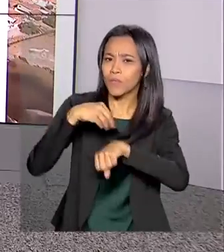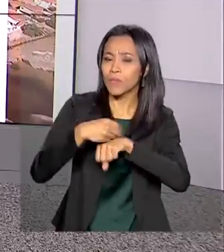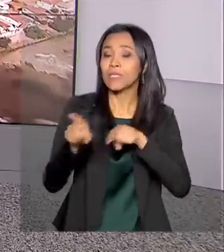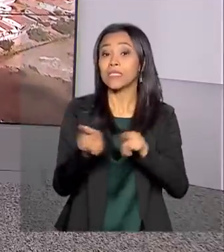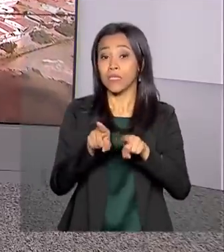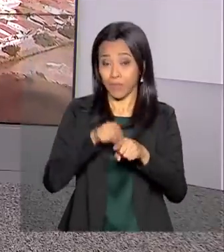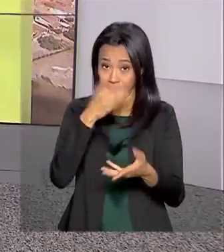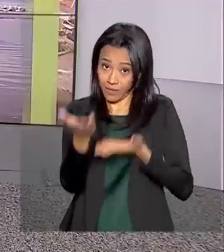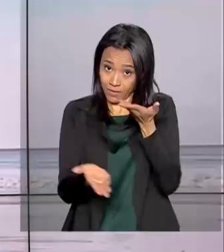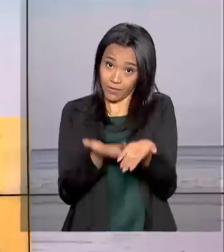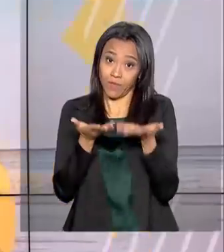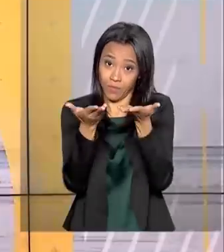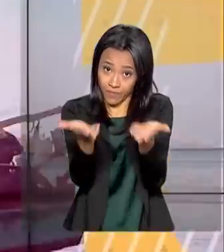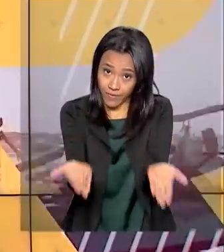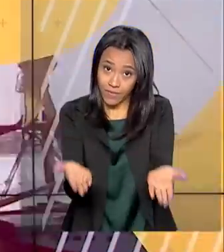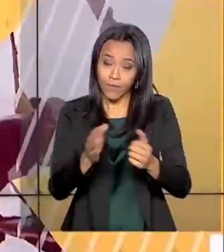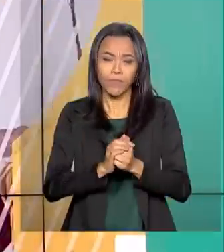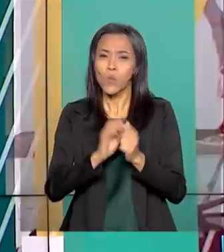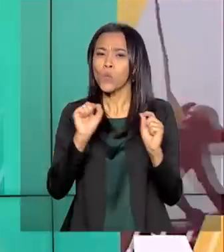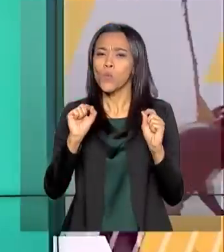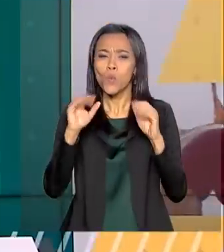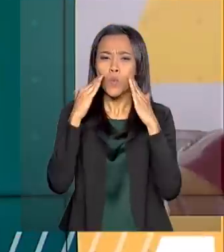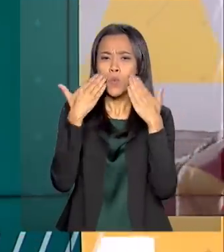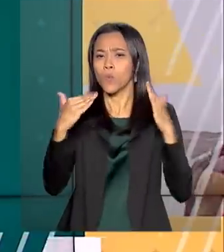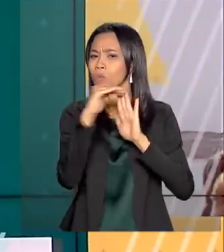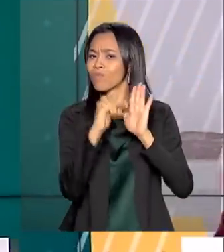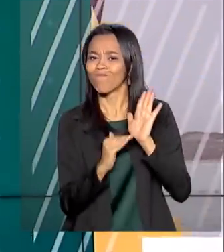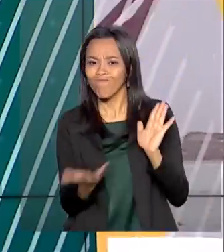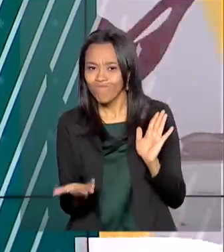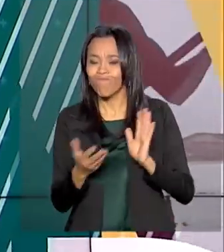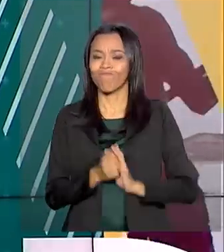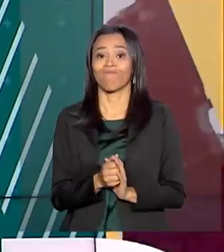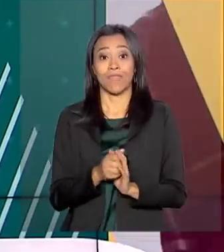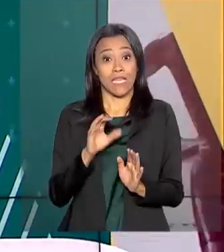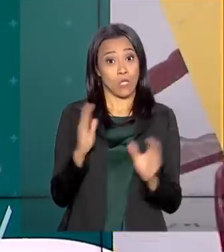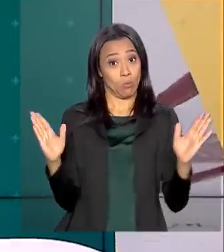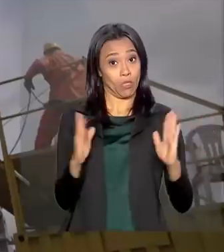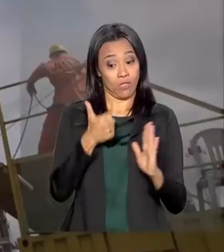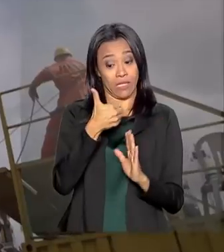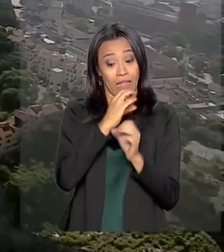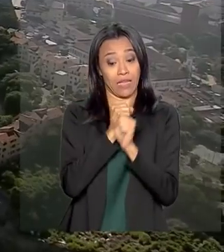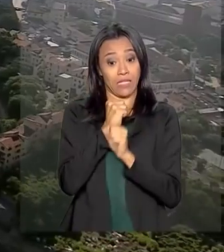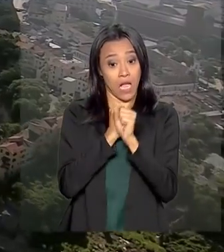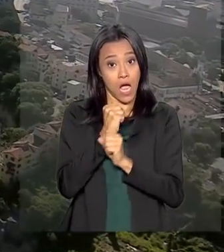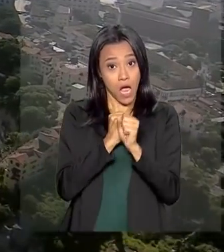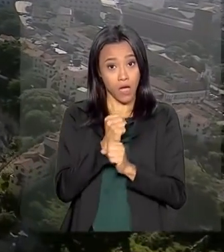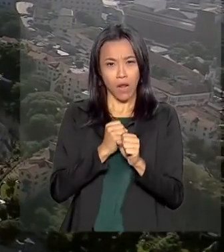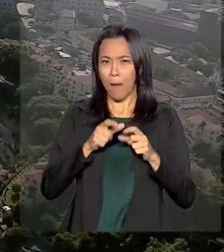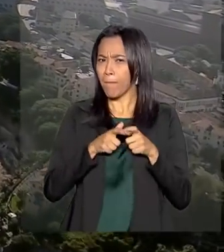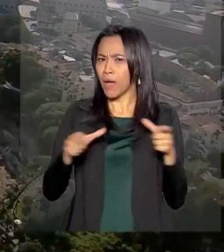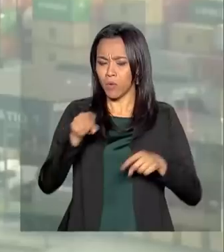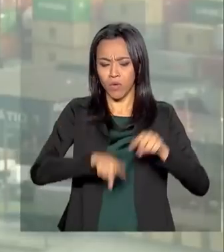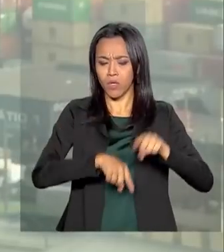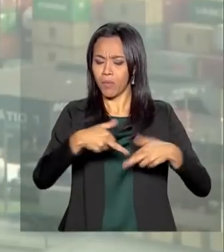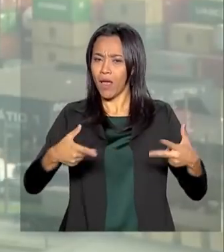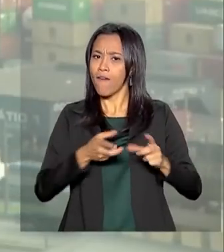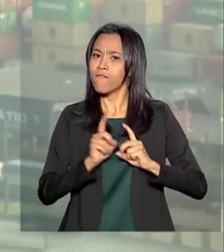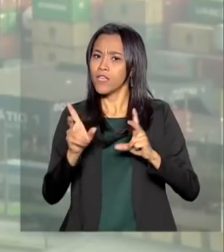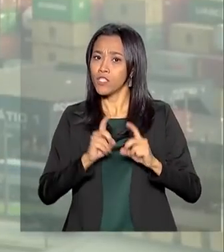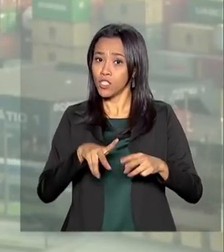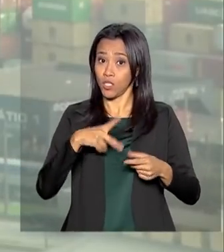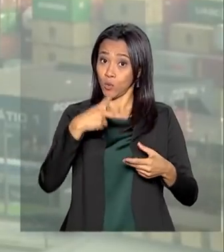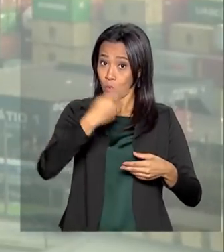e serviço pra você confira os destaques desta edição em dez anos a maioria dos produtos comercializados entre a união